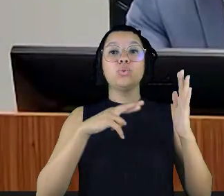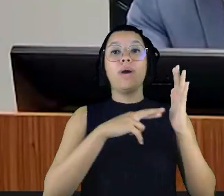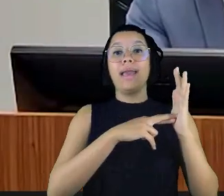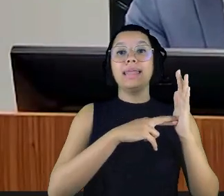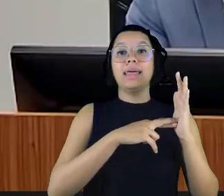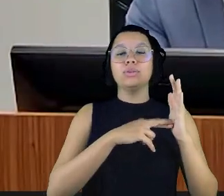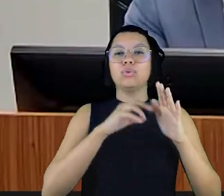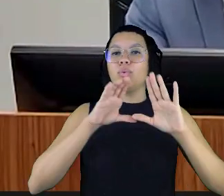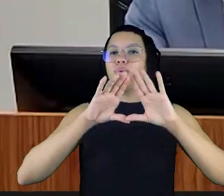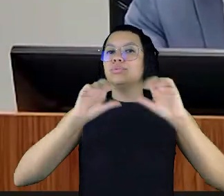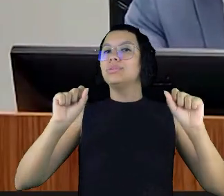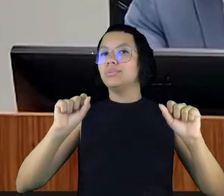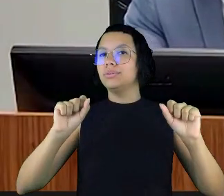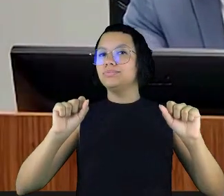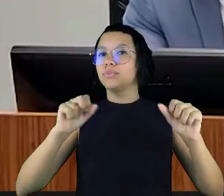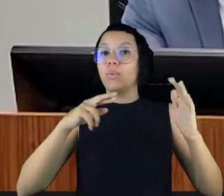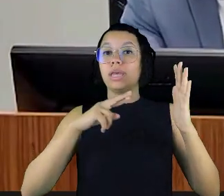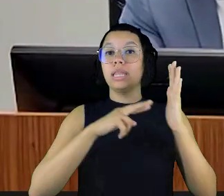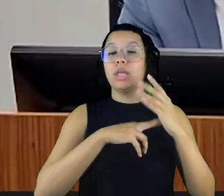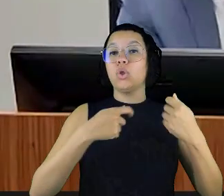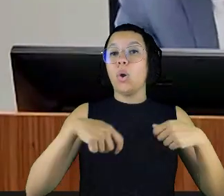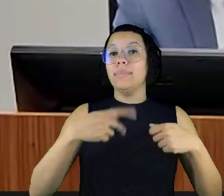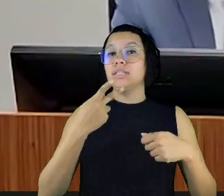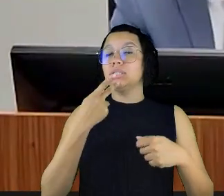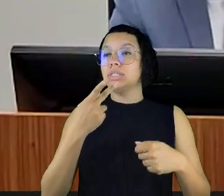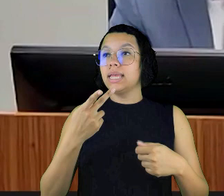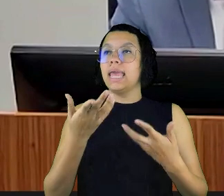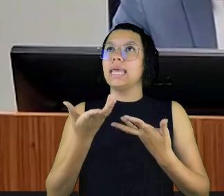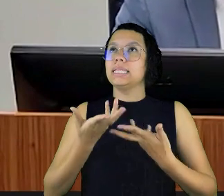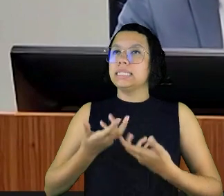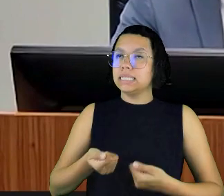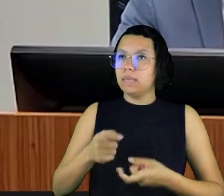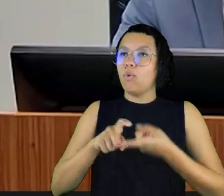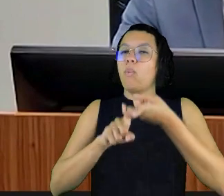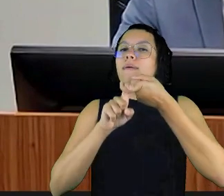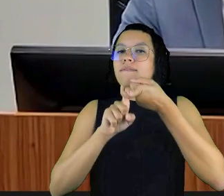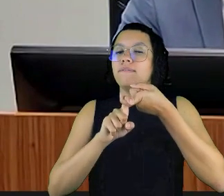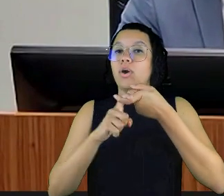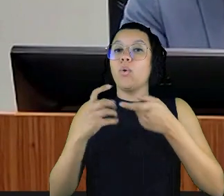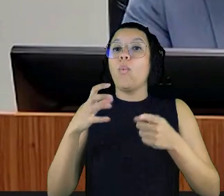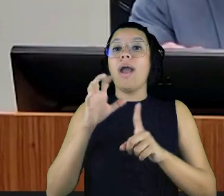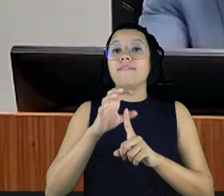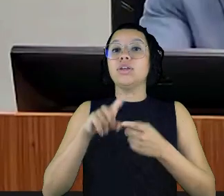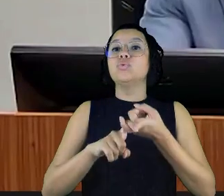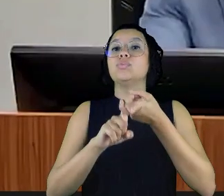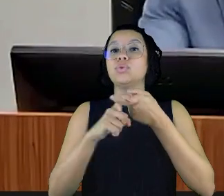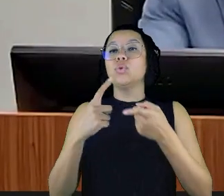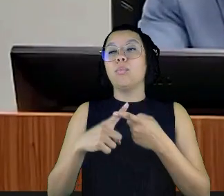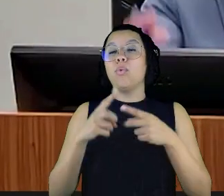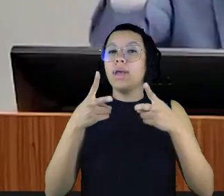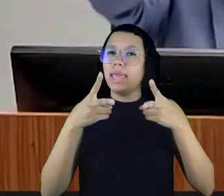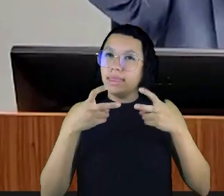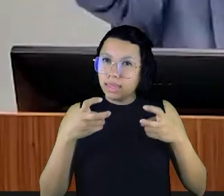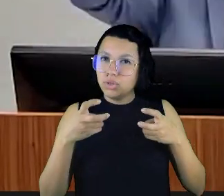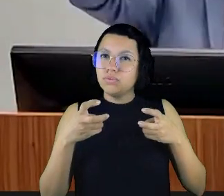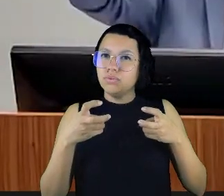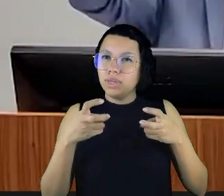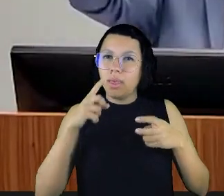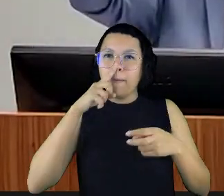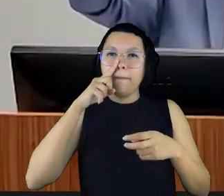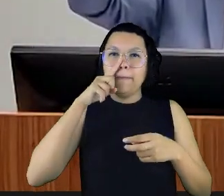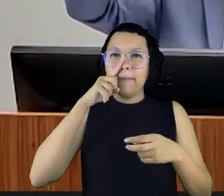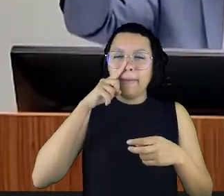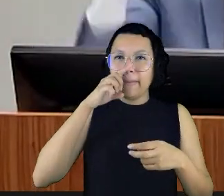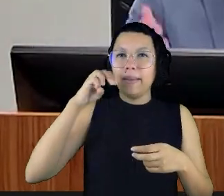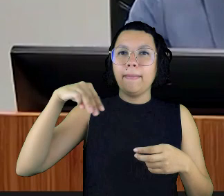recebo com efeito suspensivo porque identifiquei tal ou qual perigo em mora. mas cabe ao advogado destacar na Sim.